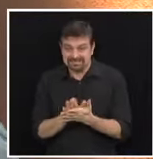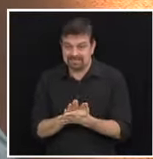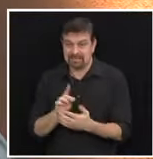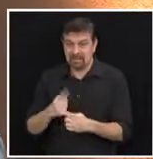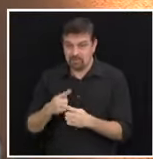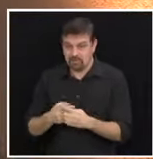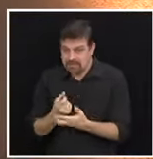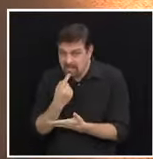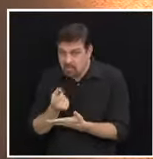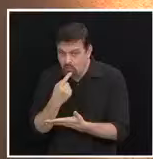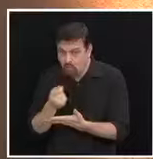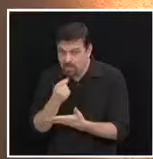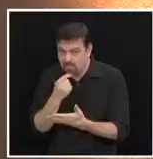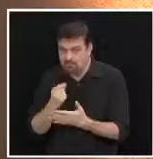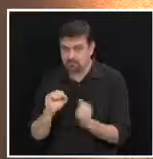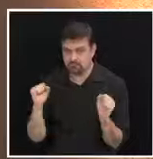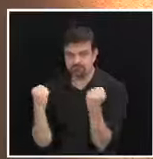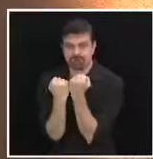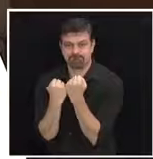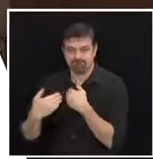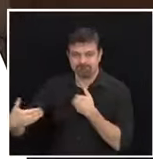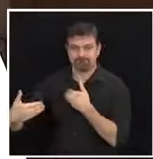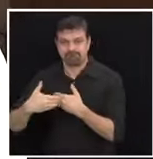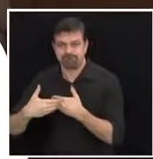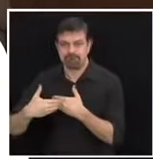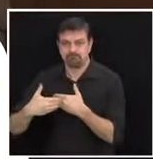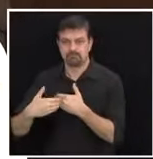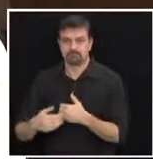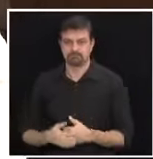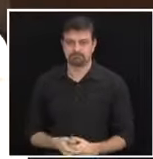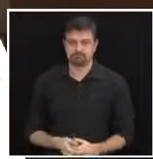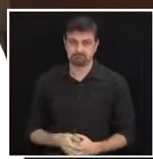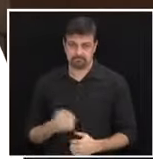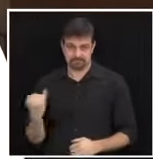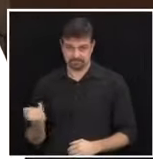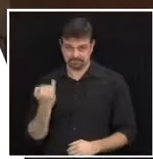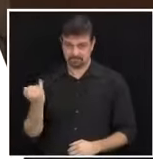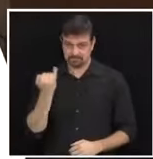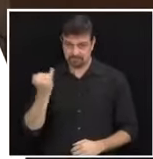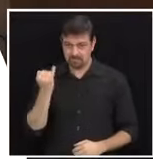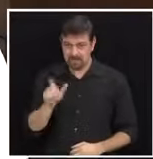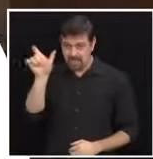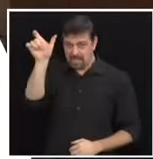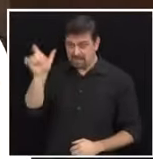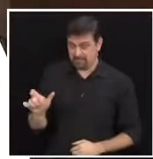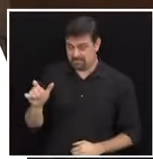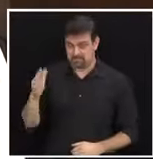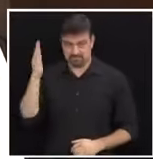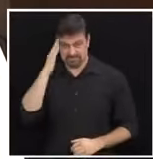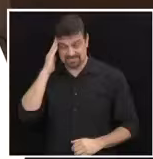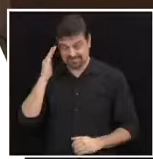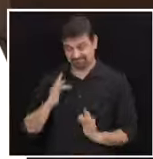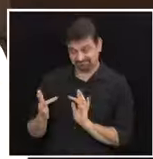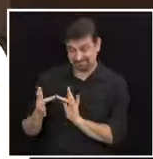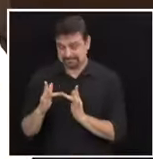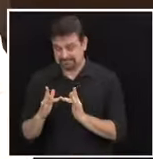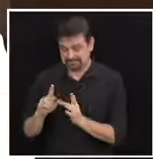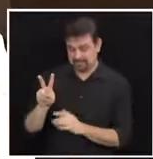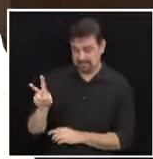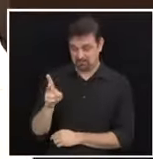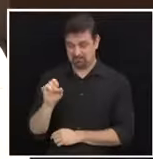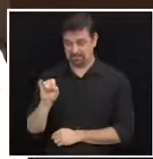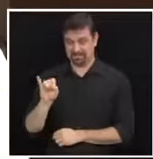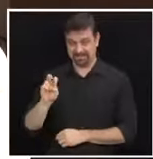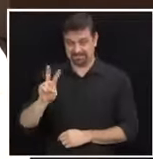bloquear a evolução desse processo. É importante, então, detectando uma exposição, que você tenha ficado em exposição ao vírus ou a um